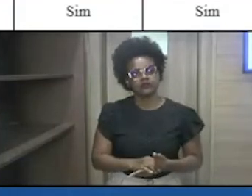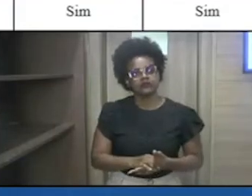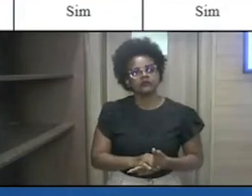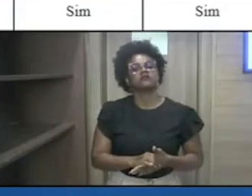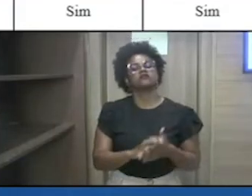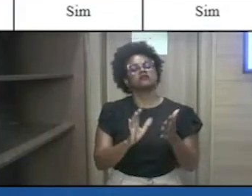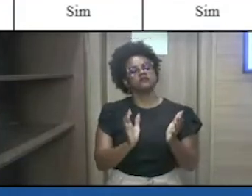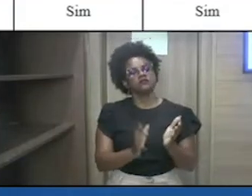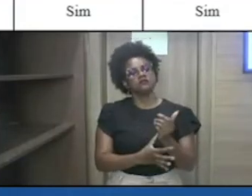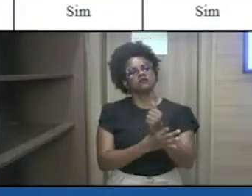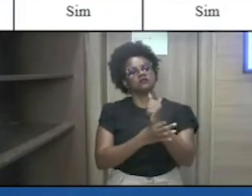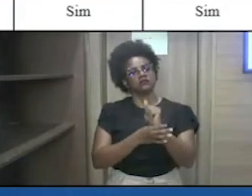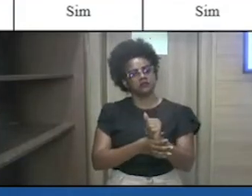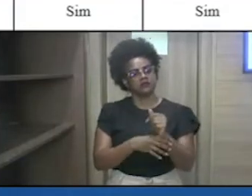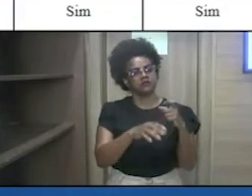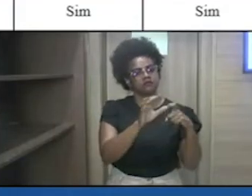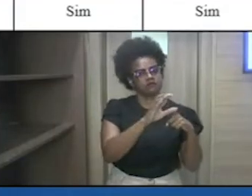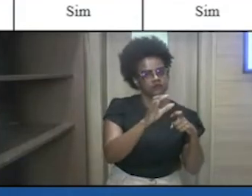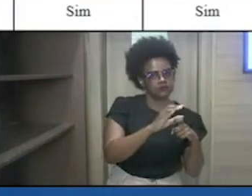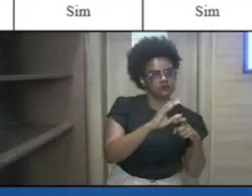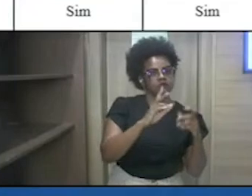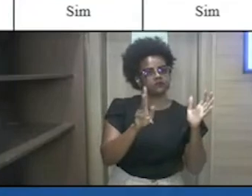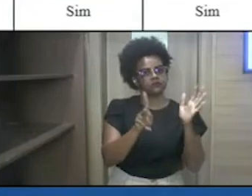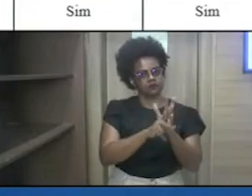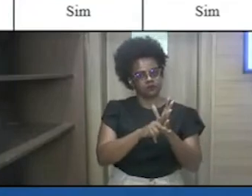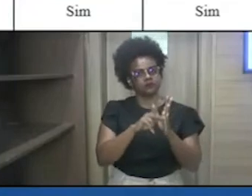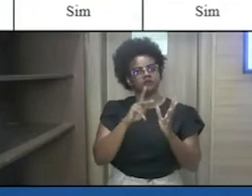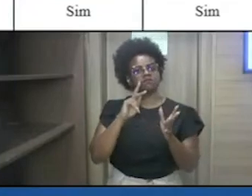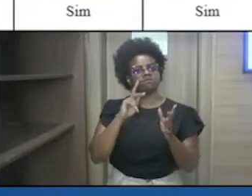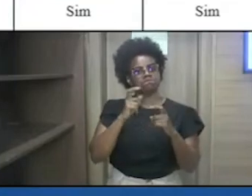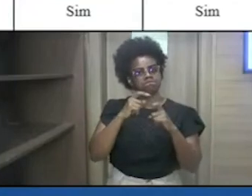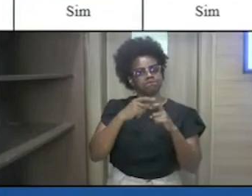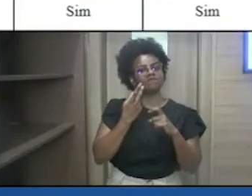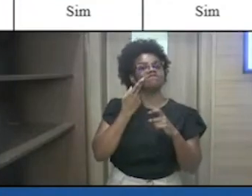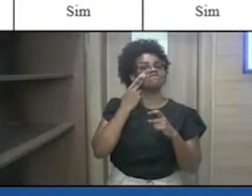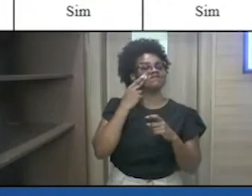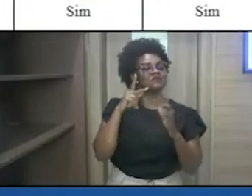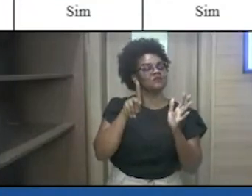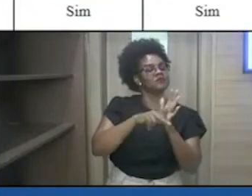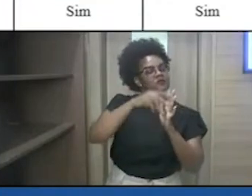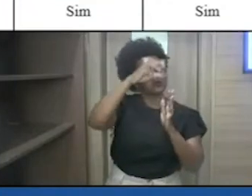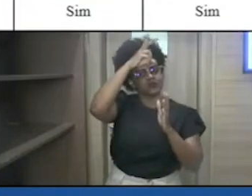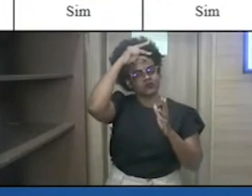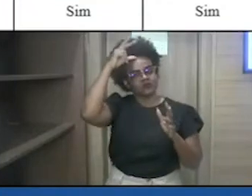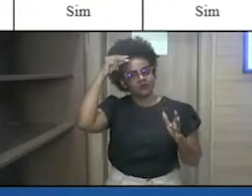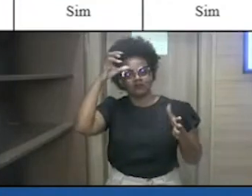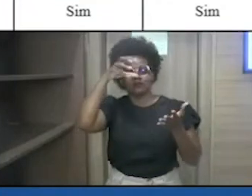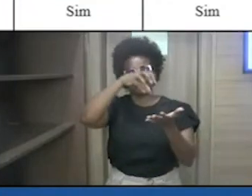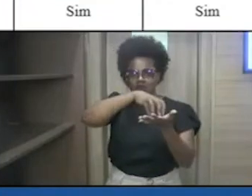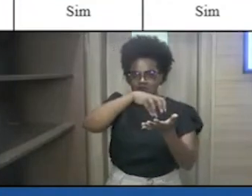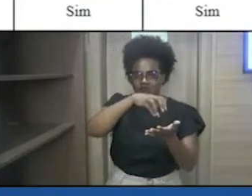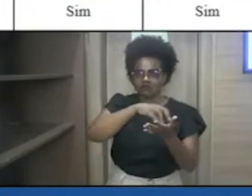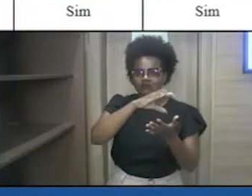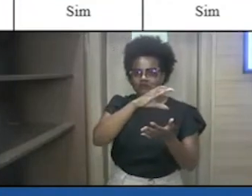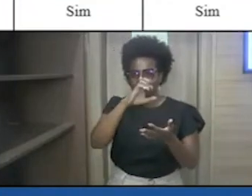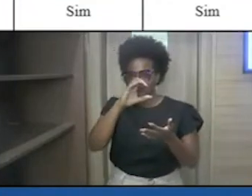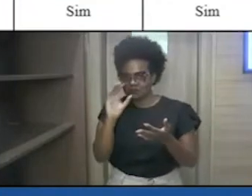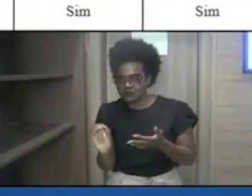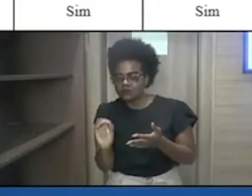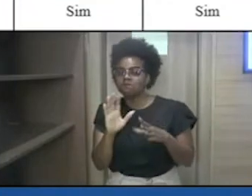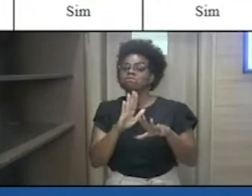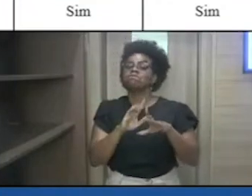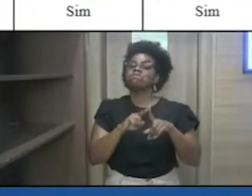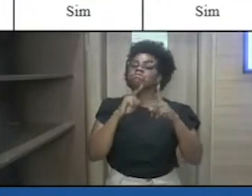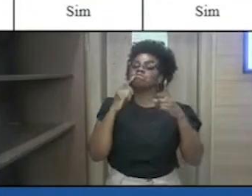aí a etapa clínica pelo cirurgião dentista especialista do município, né, do centro de especialidades, mas cada vez